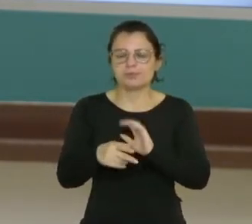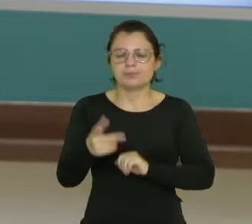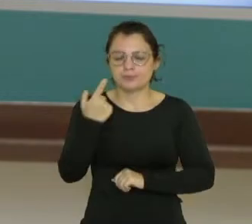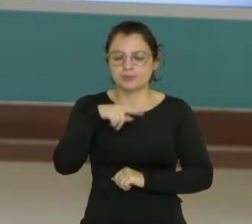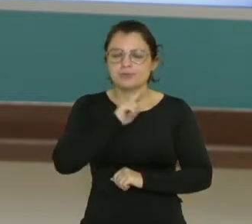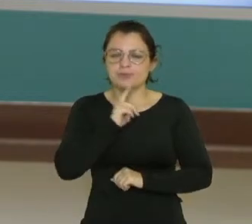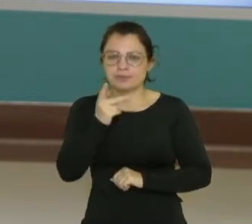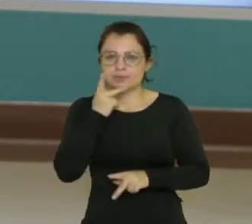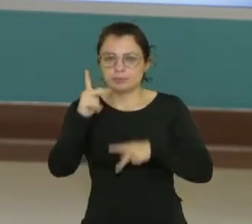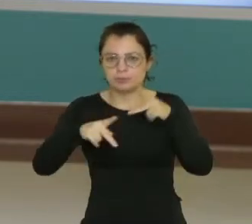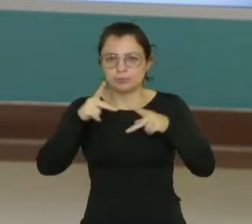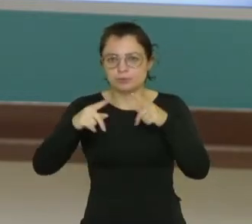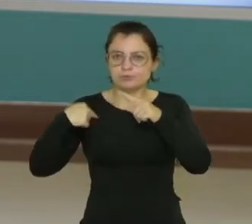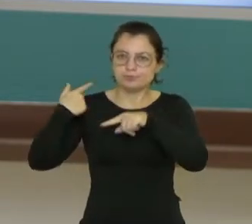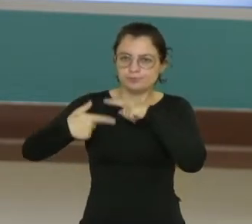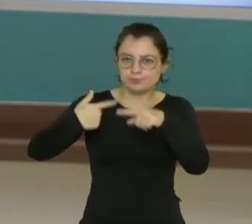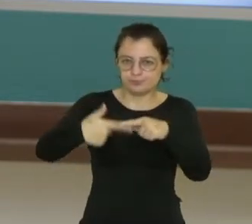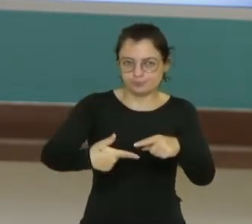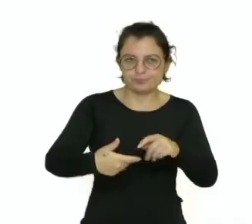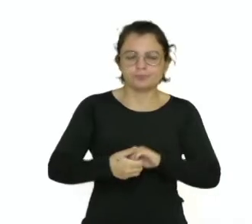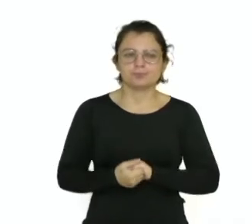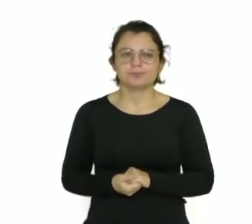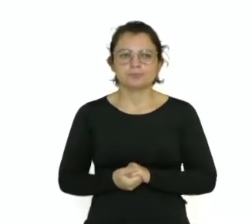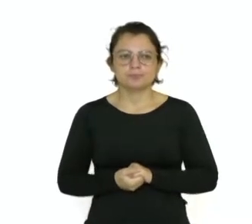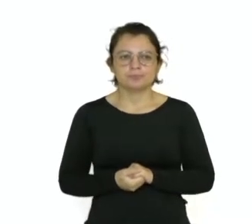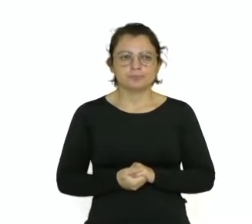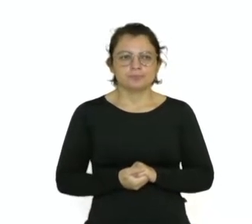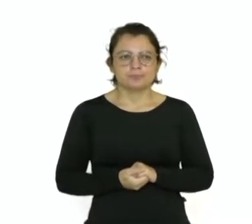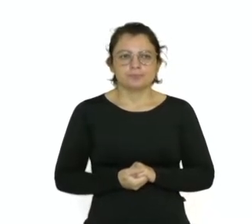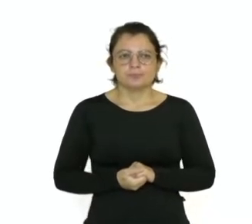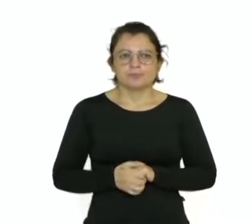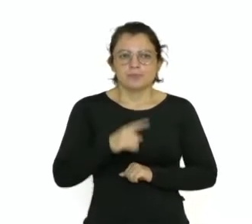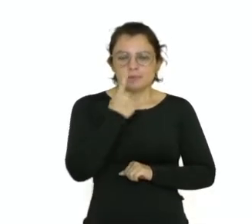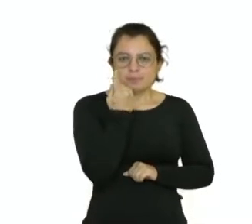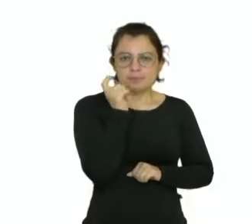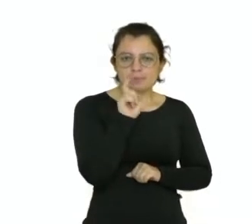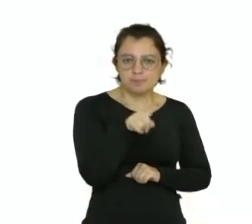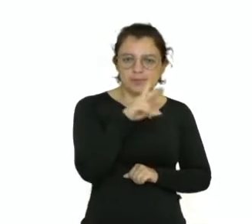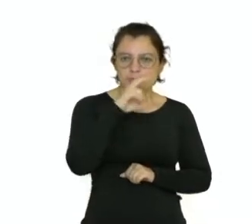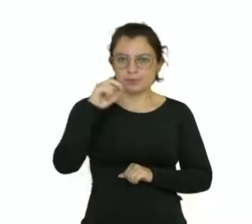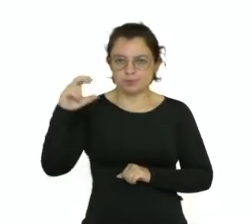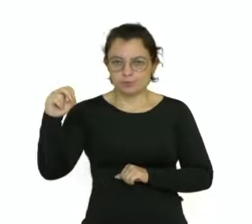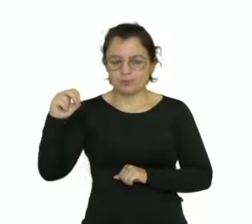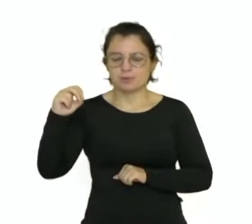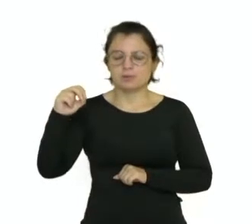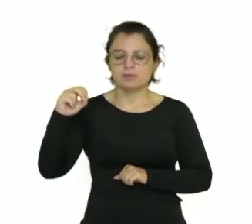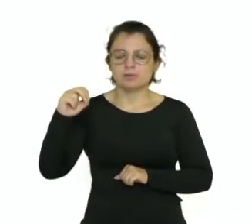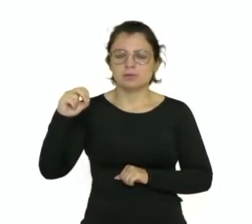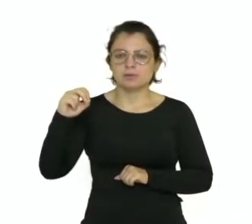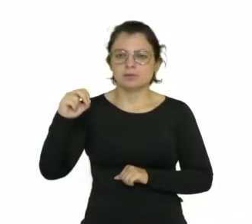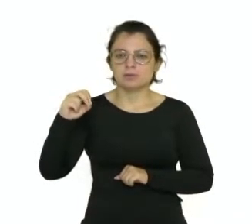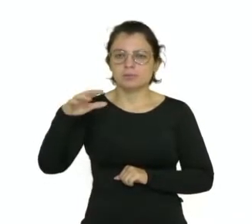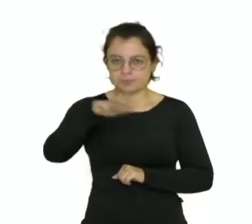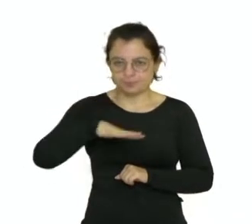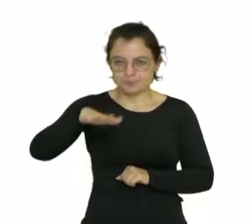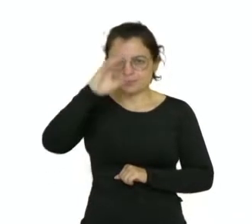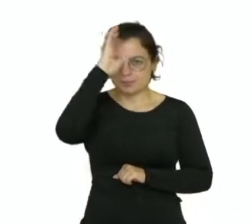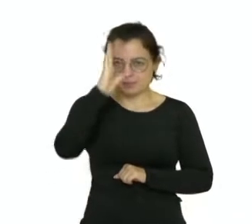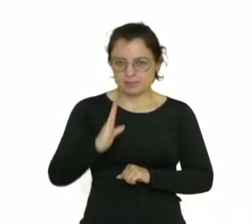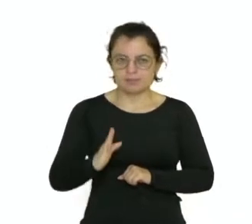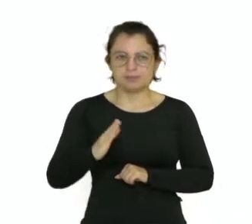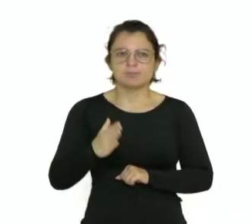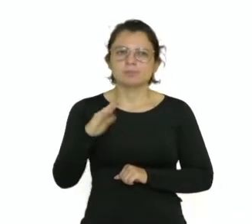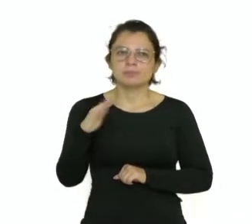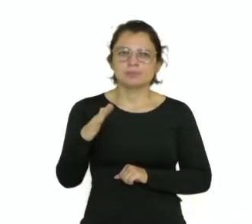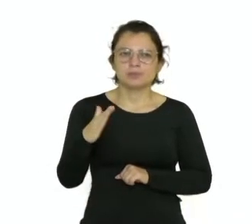nossos povos originários. Tá? Em 1500, no atual território brasileiro, viviam cerca de 5 milhões de